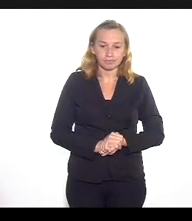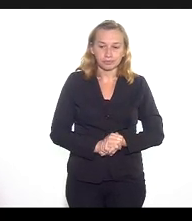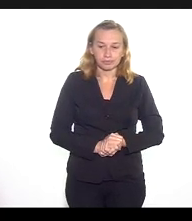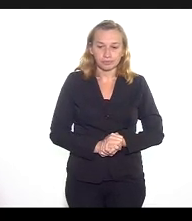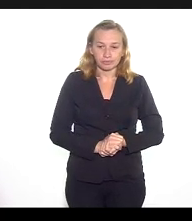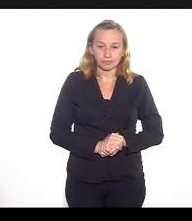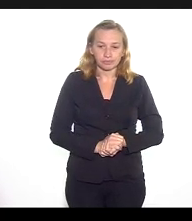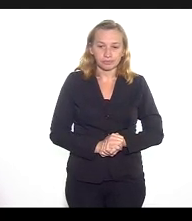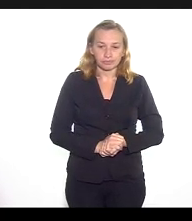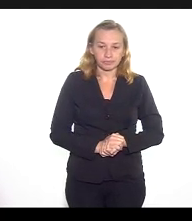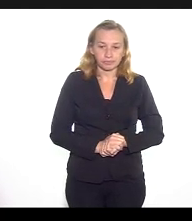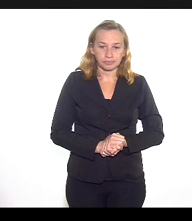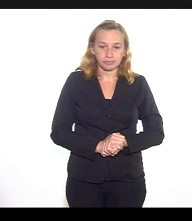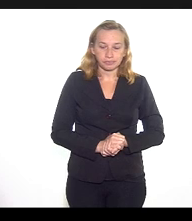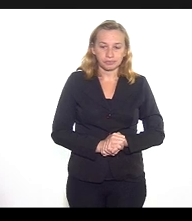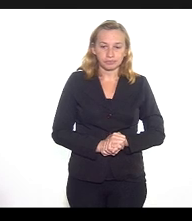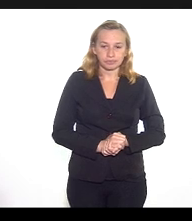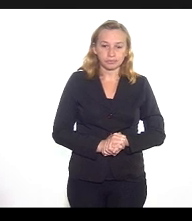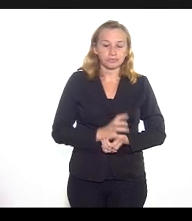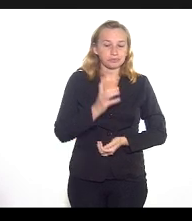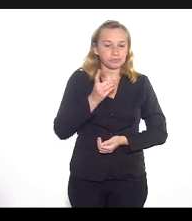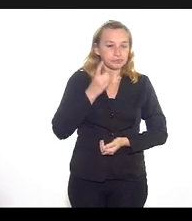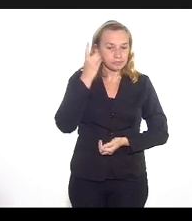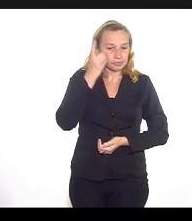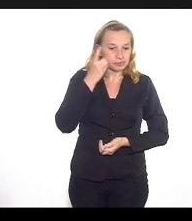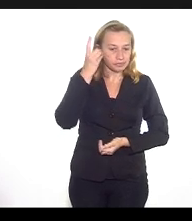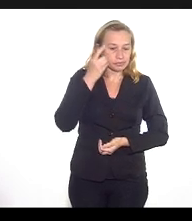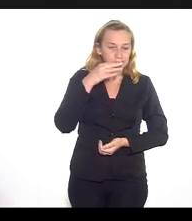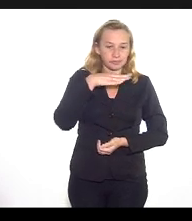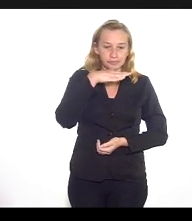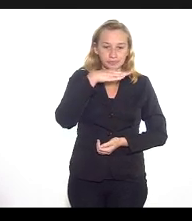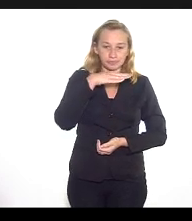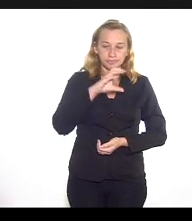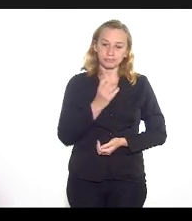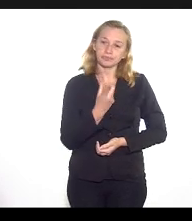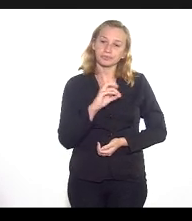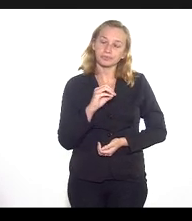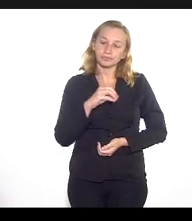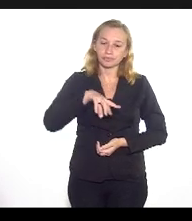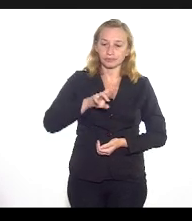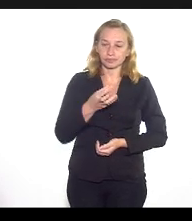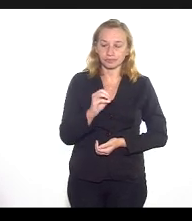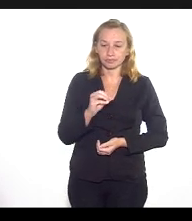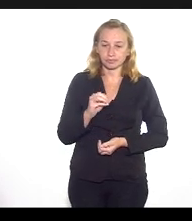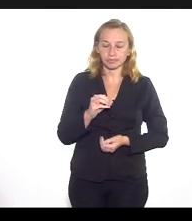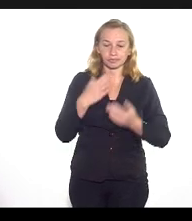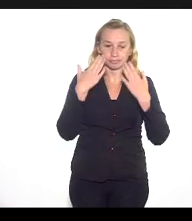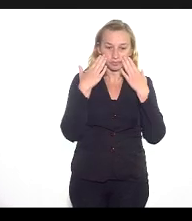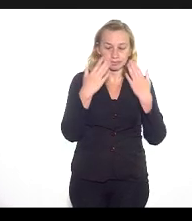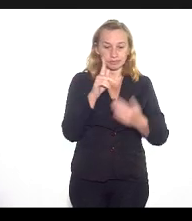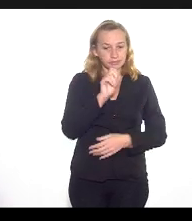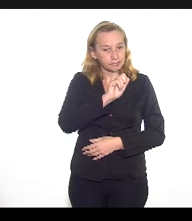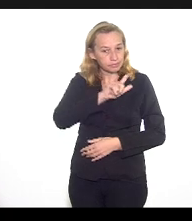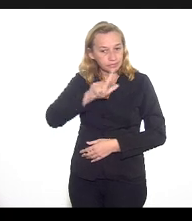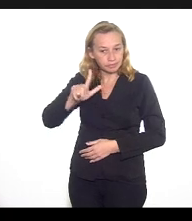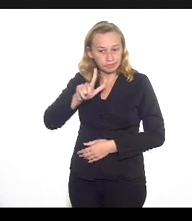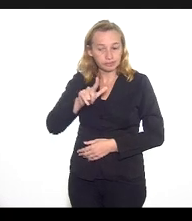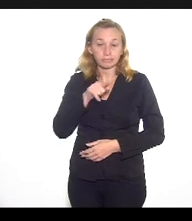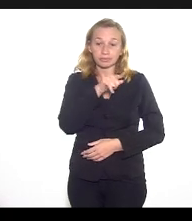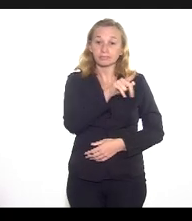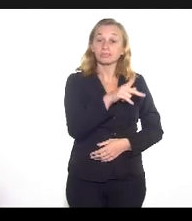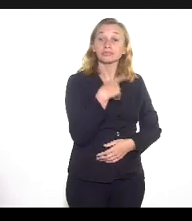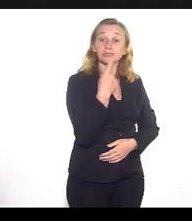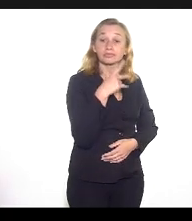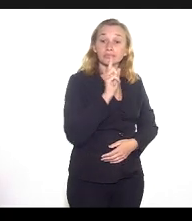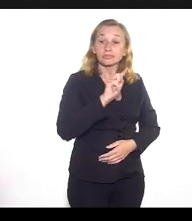pela deputado Chico Machado. Na apresentação da Petrogal, eles falaram